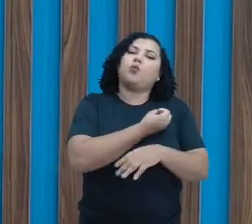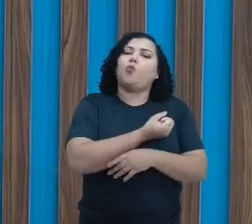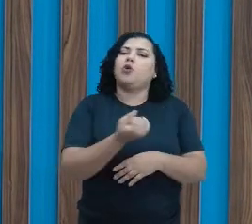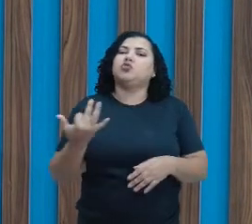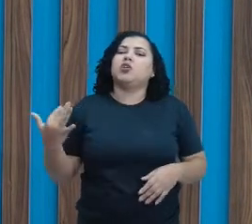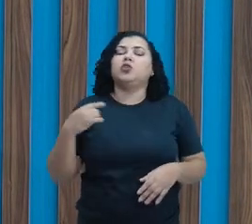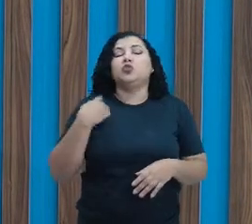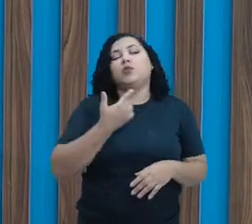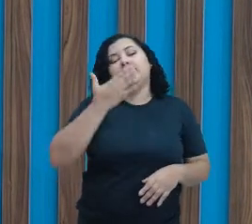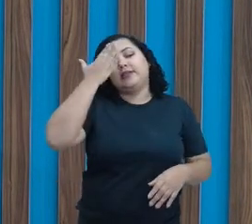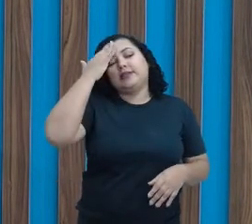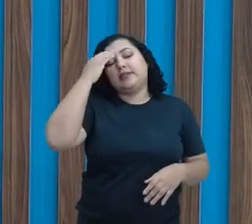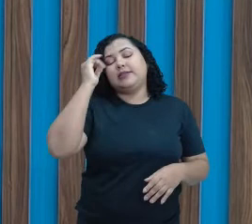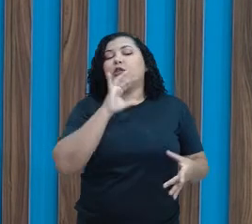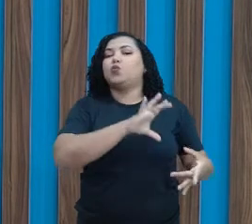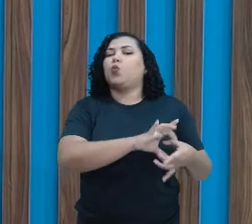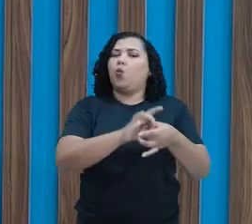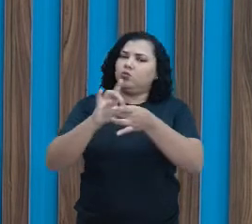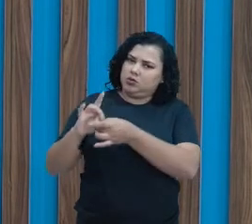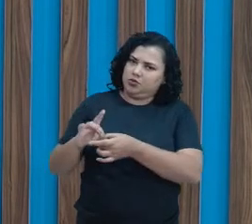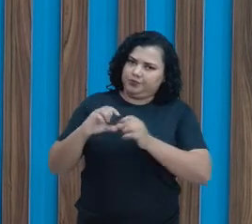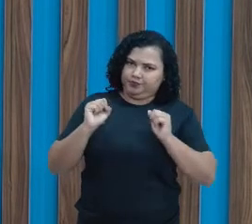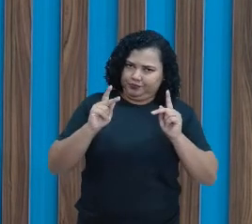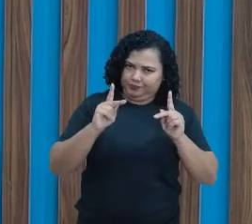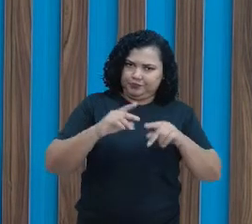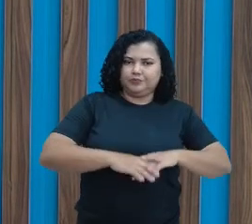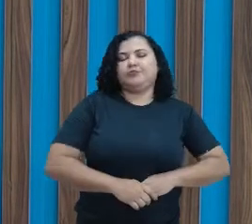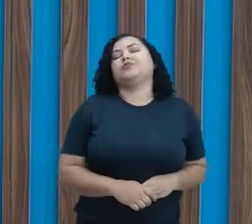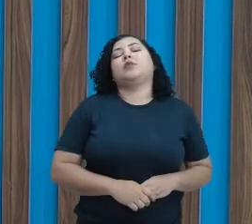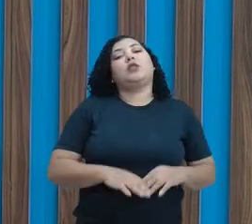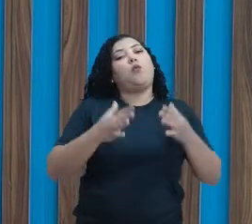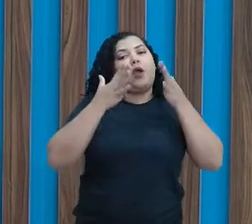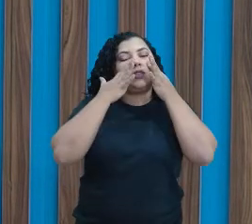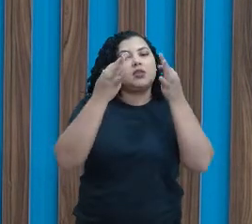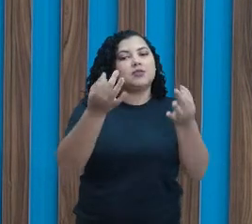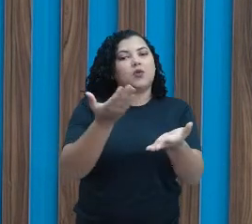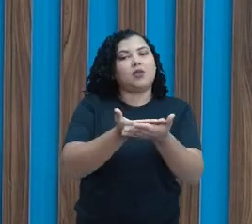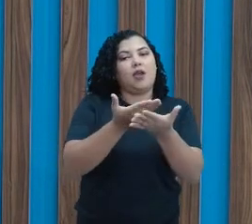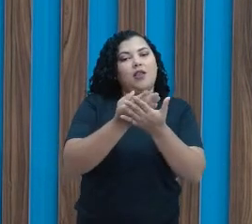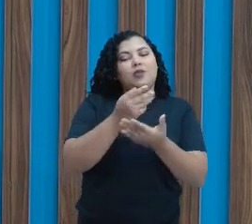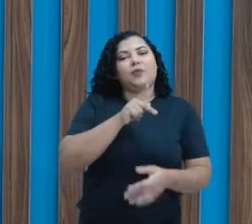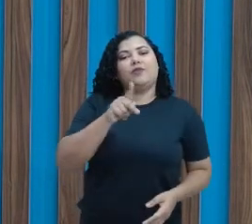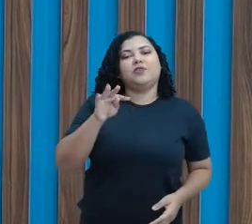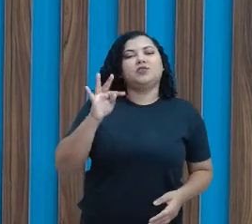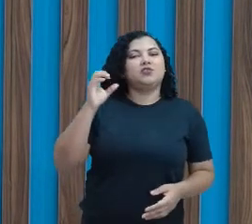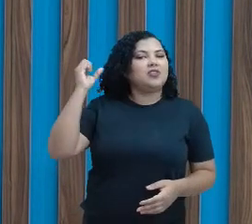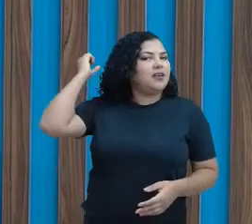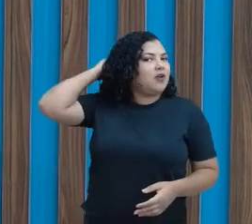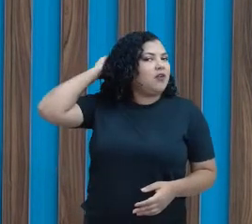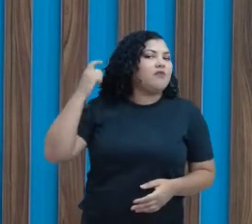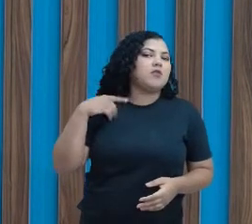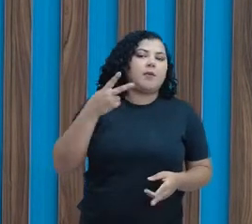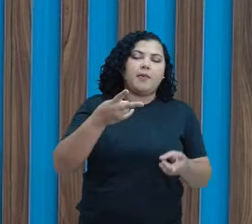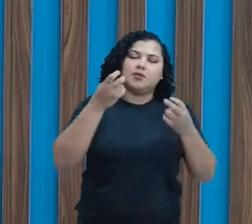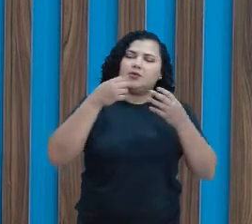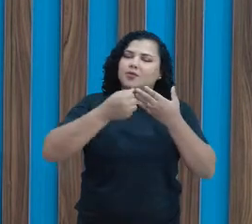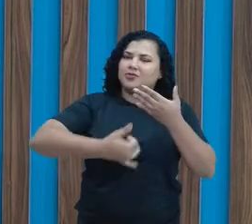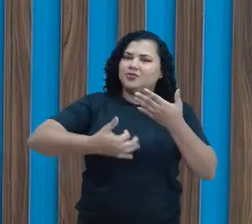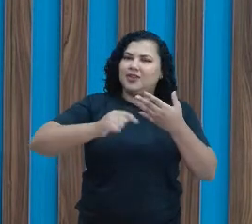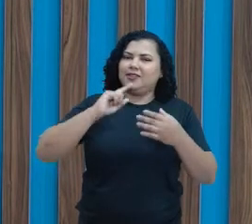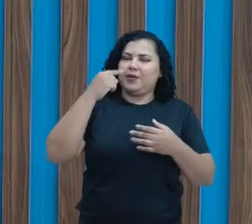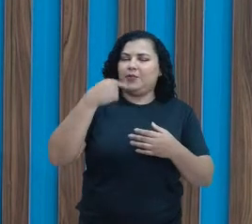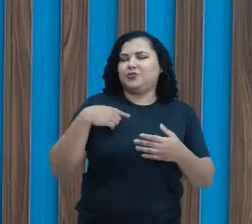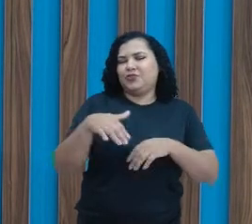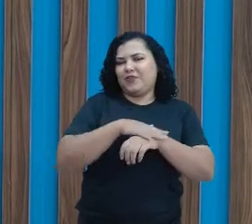algumas conclusões sobre aquele contexto, aquela situação, tá certo? Então preste atenção aí na aula do professor, eu fico aqui ligada no chat e já já a gente volta com